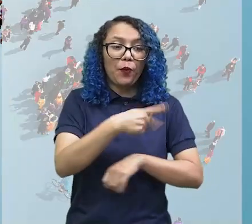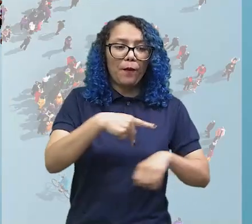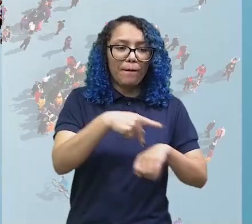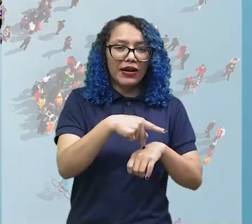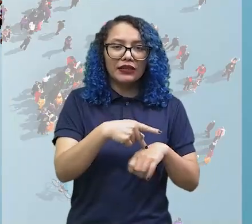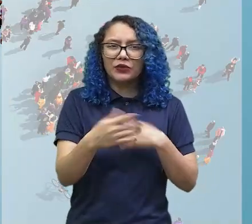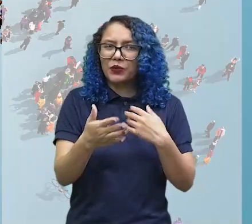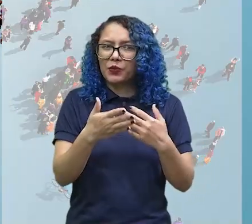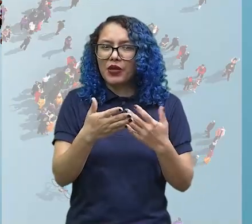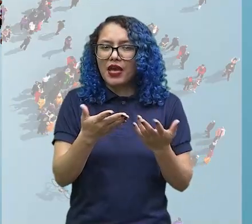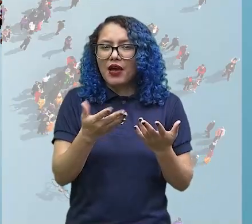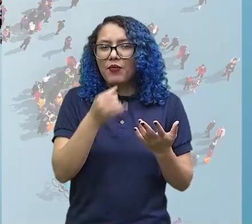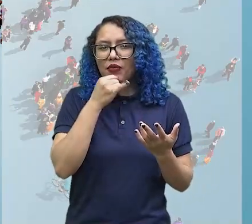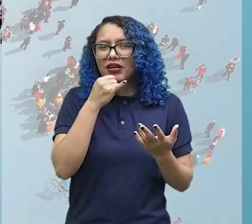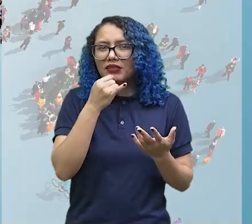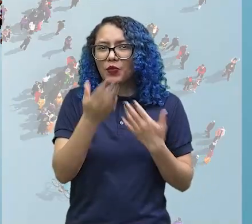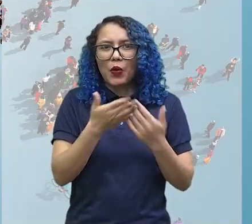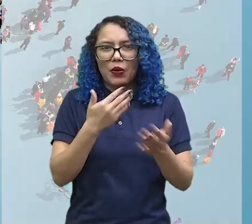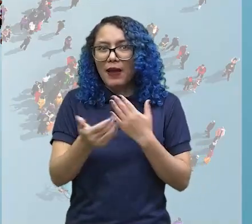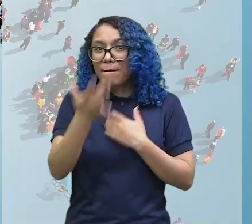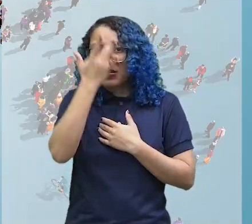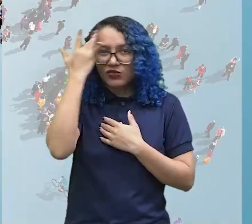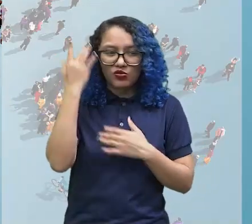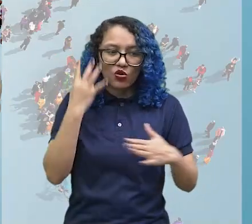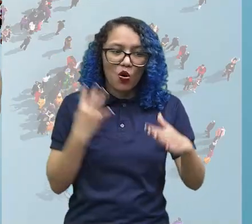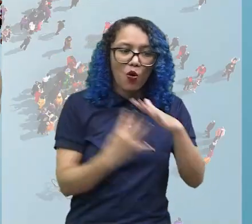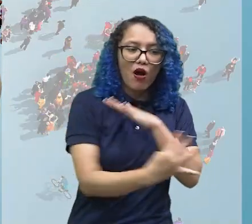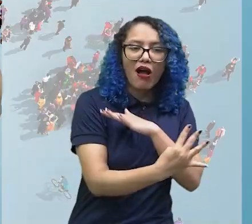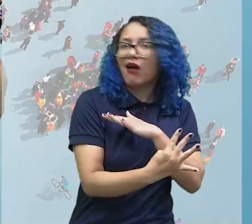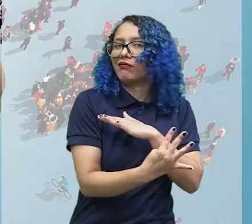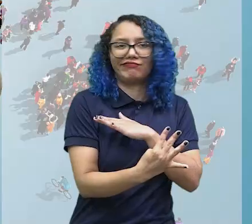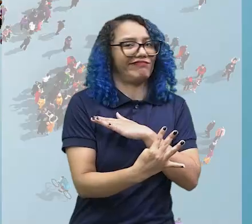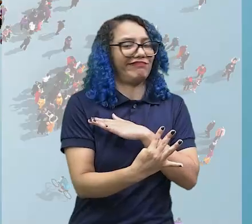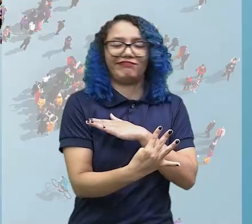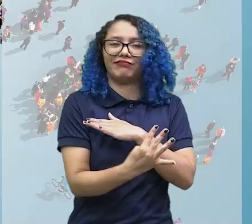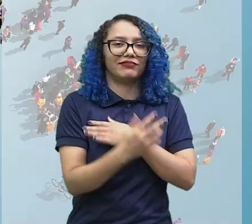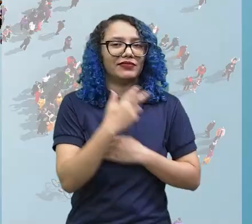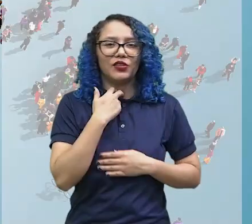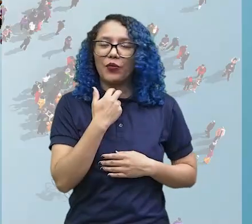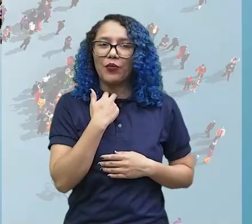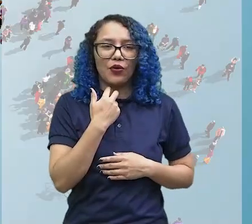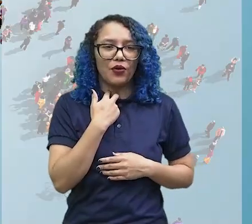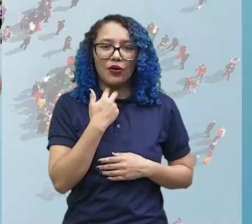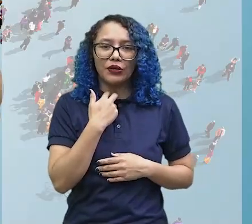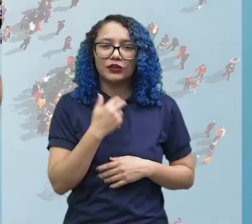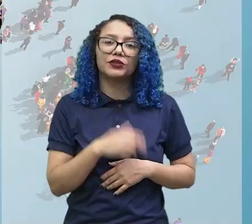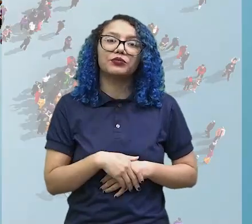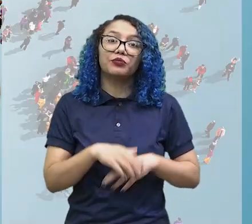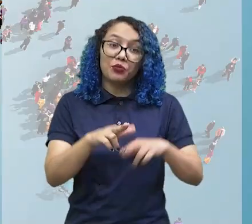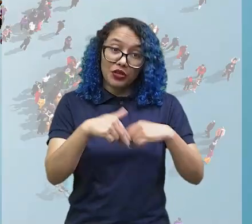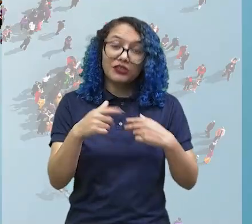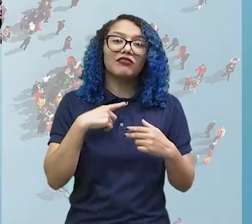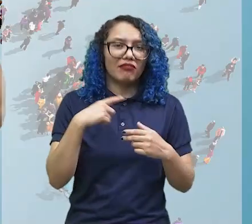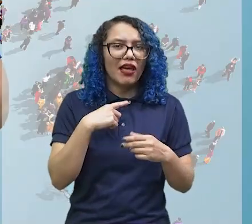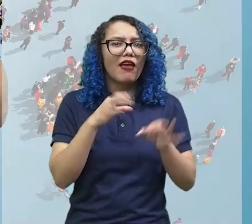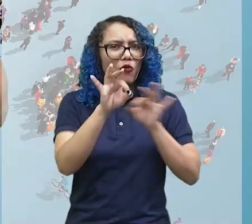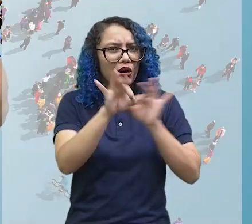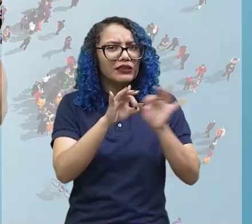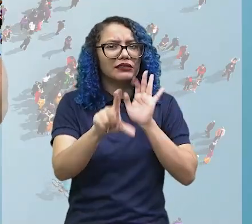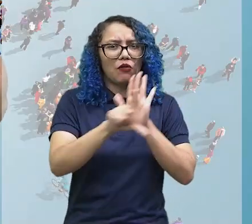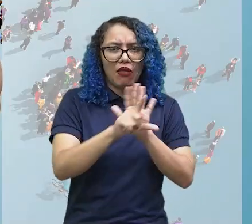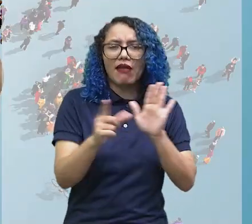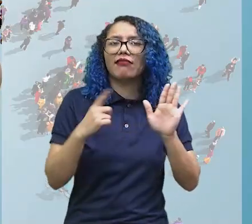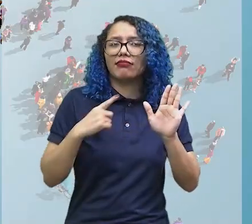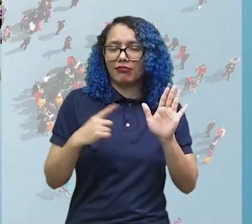ali qualquer processo de imigração, qualquer pessoa, né. Então, tudo isso vai estar ligado a essa política demográfica,